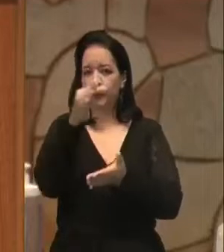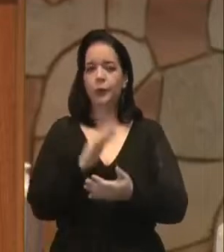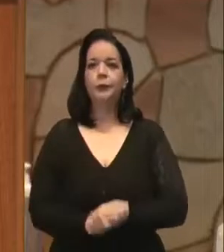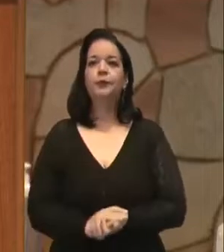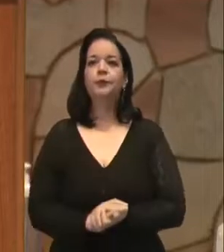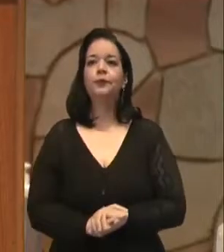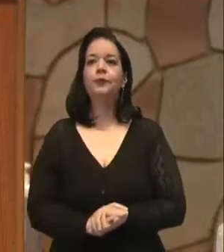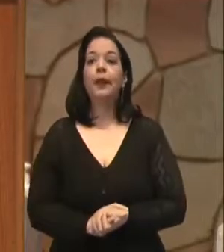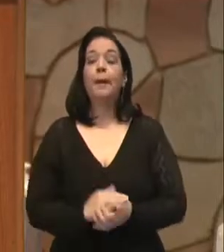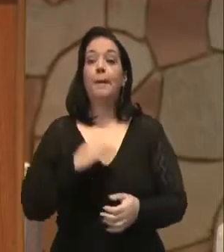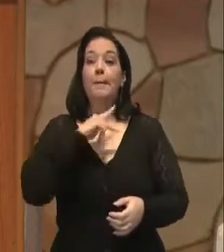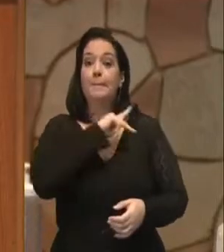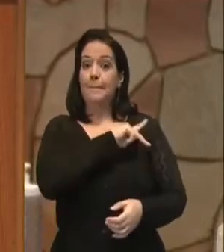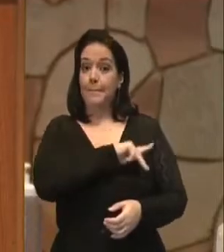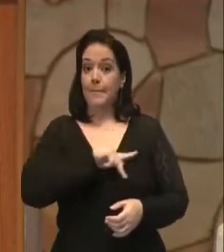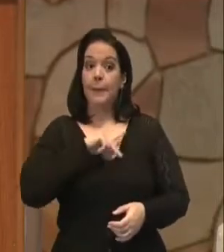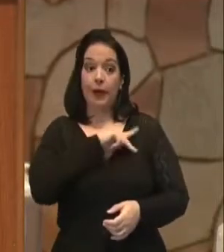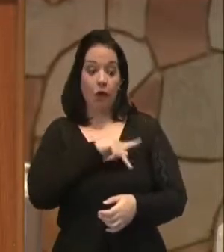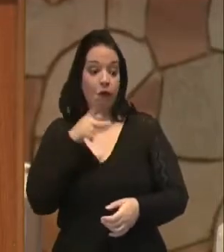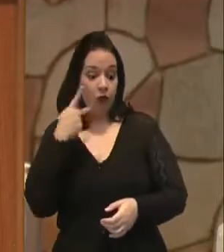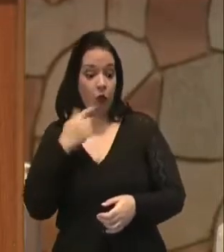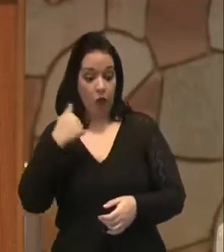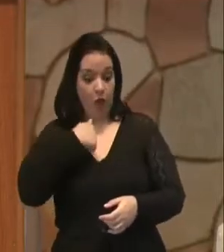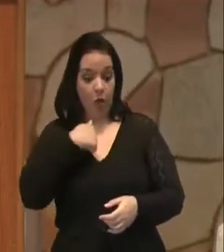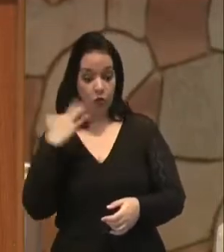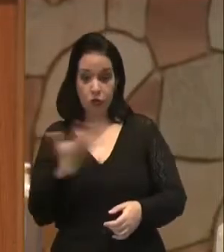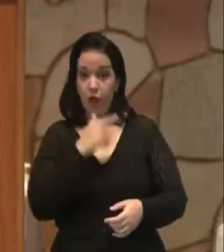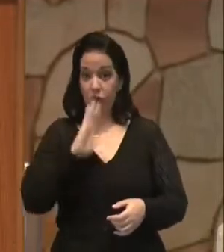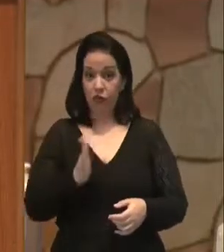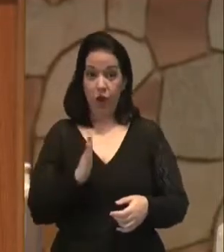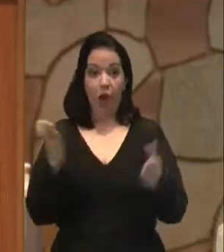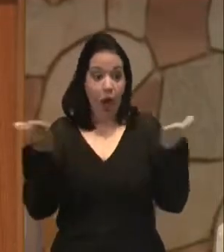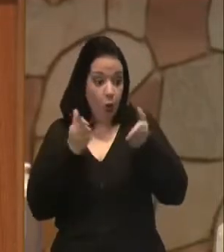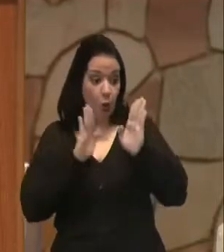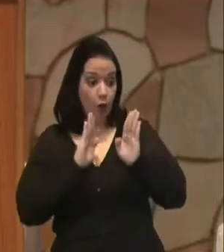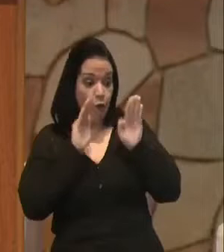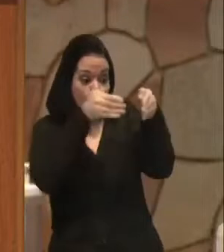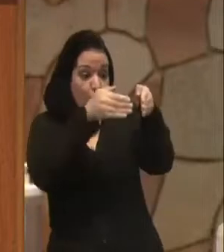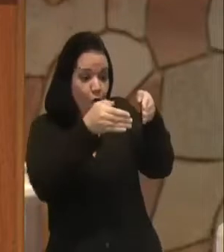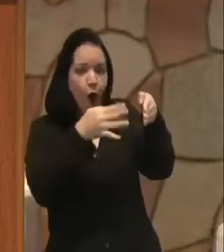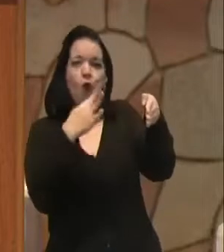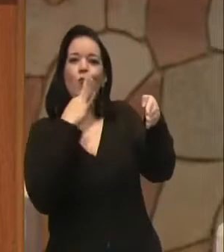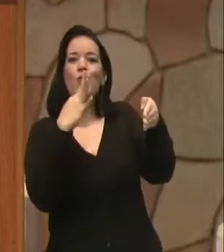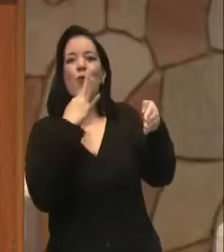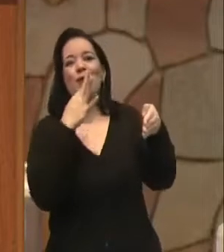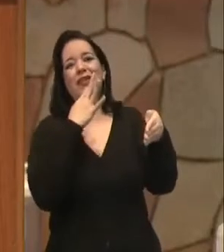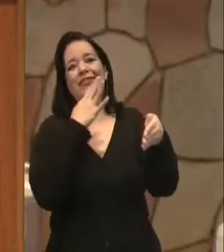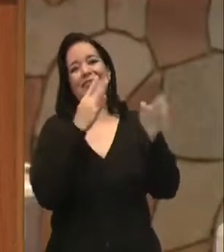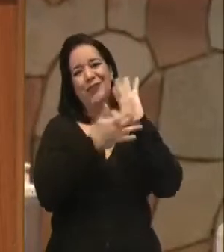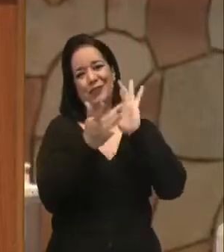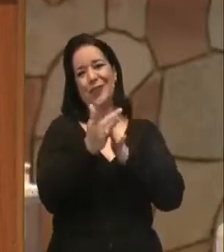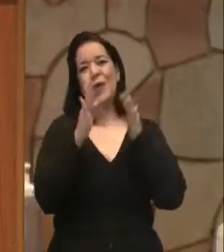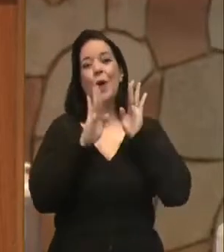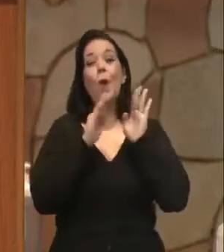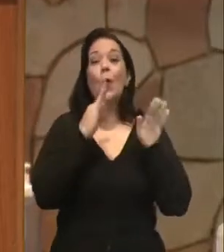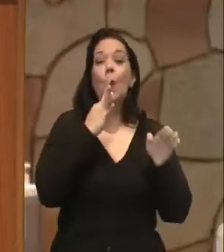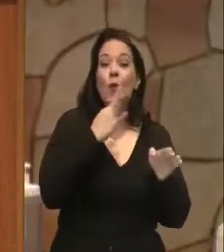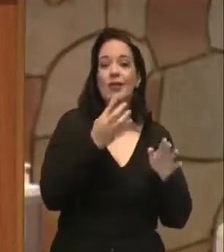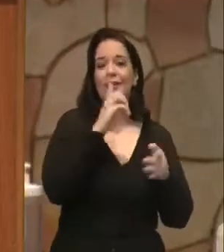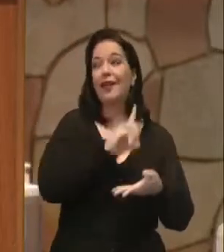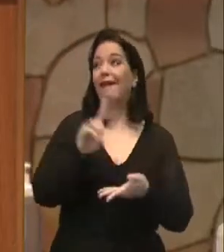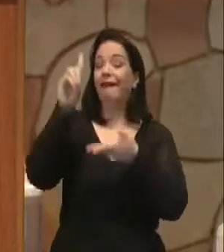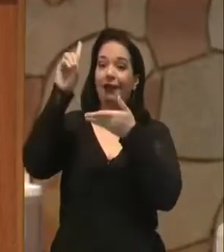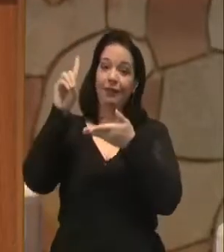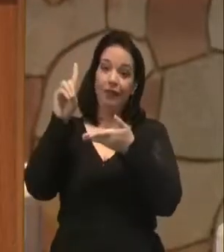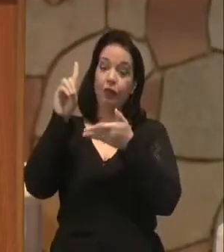ele queria fazer era conhecer Jesus, conhecer a Deus. Lá do Velho Testamento nós vemos o profeta dizer: